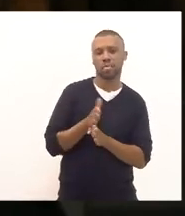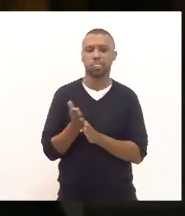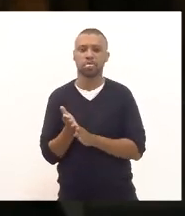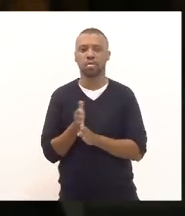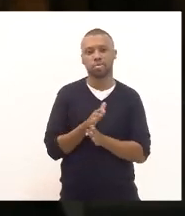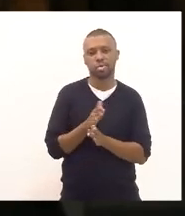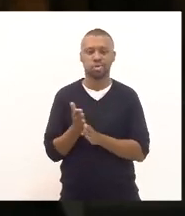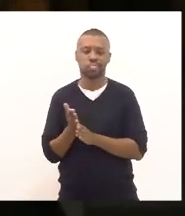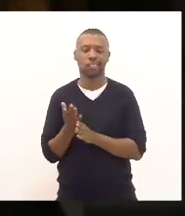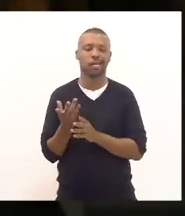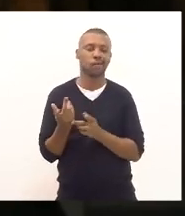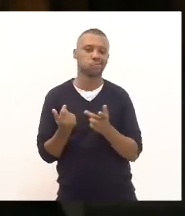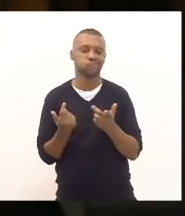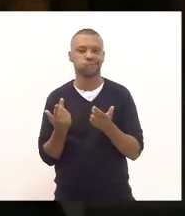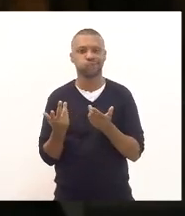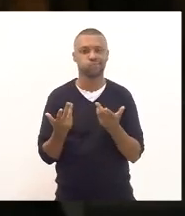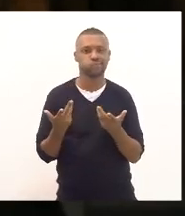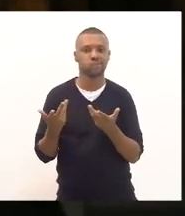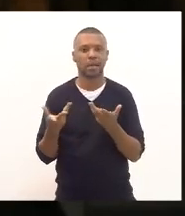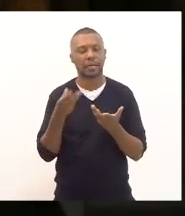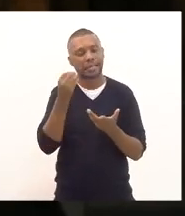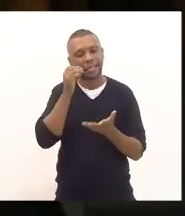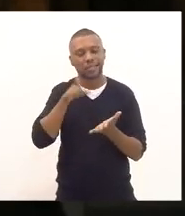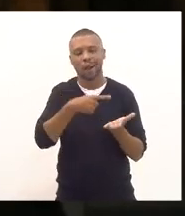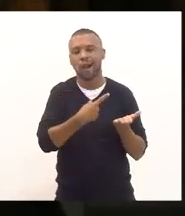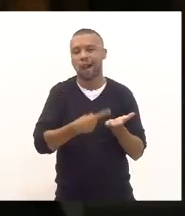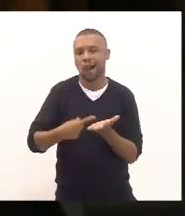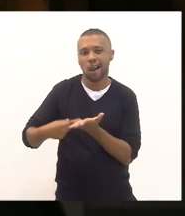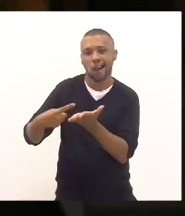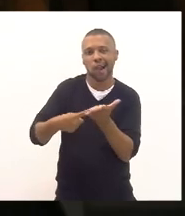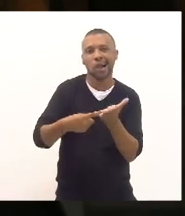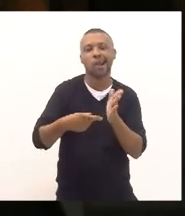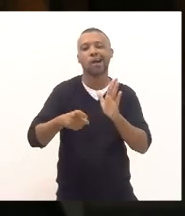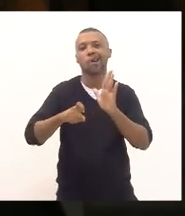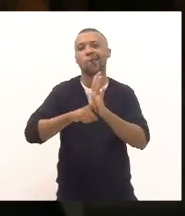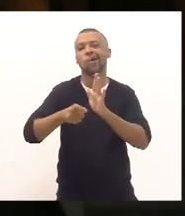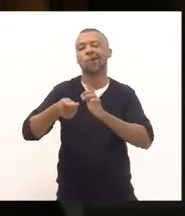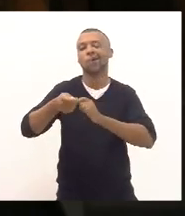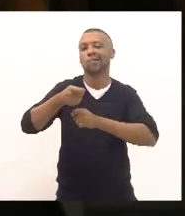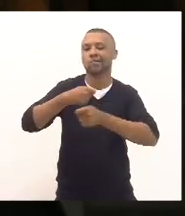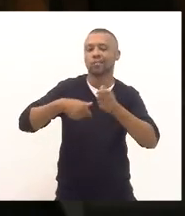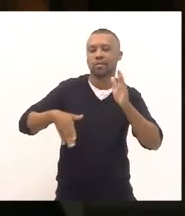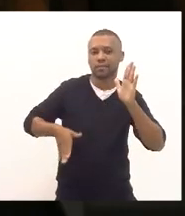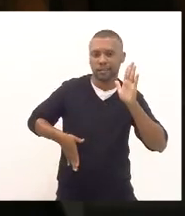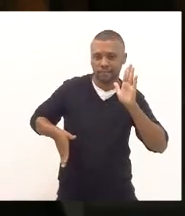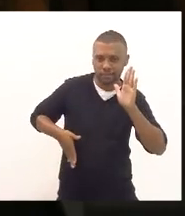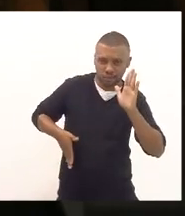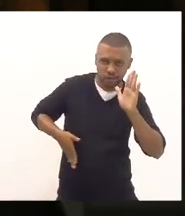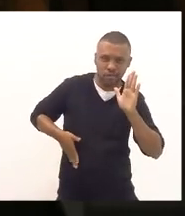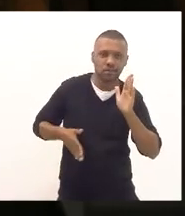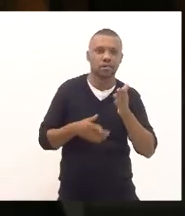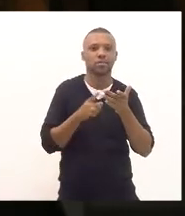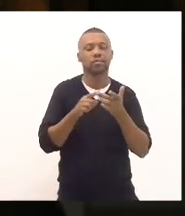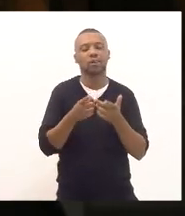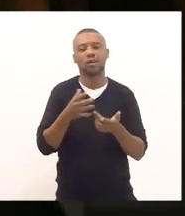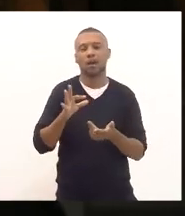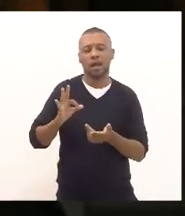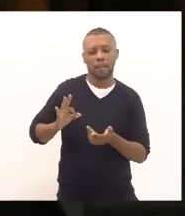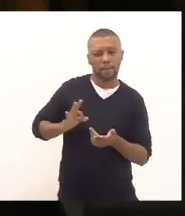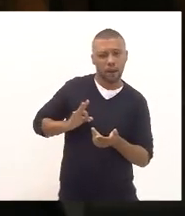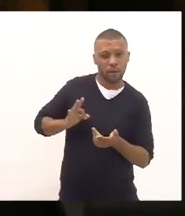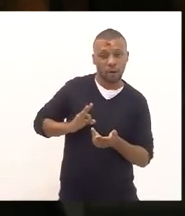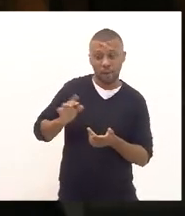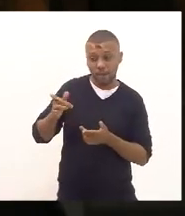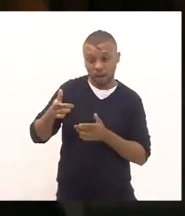tijolo que faça alinhamento com traficantes e para a polícia o para os